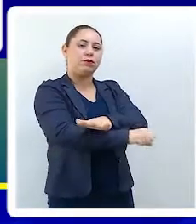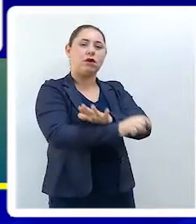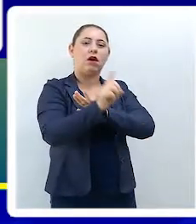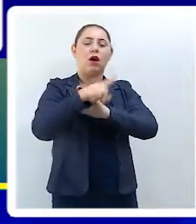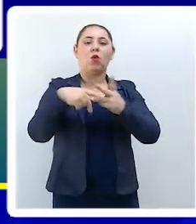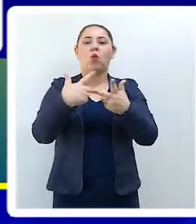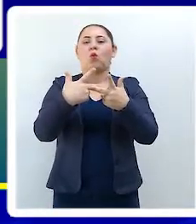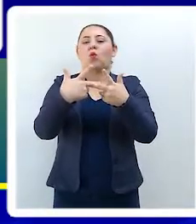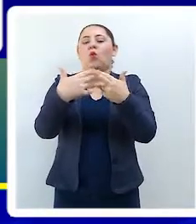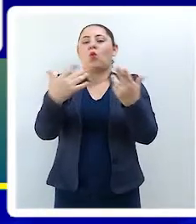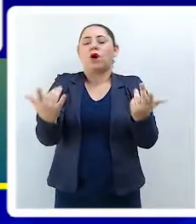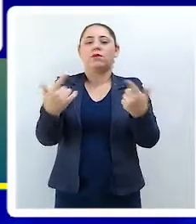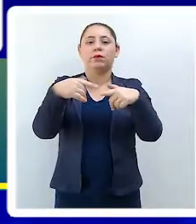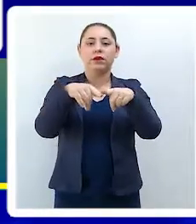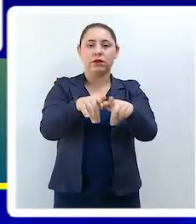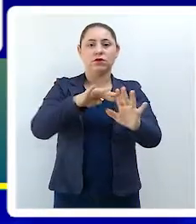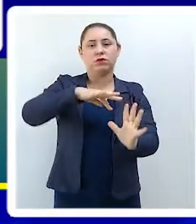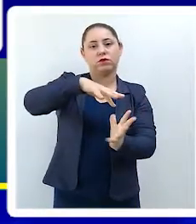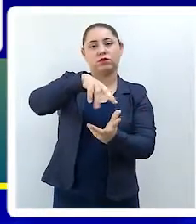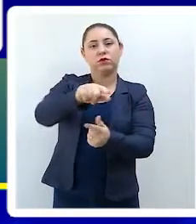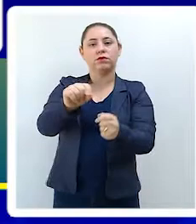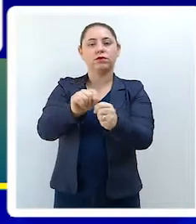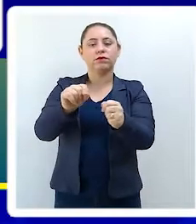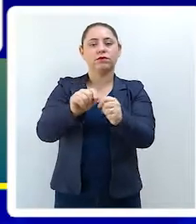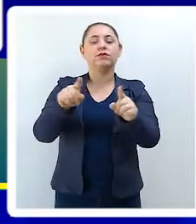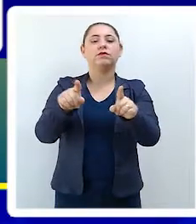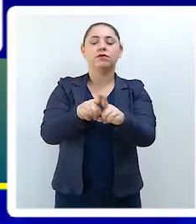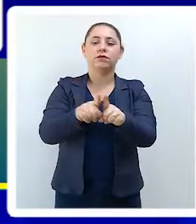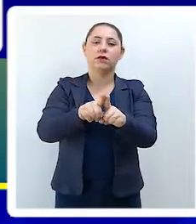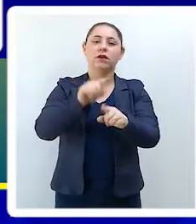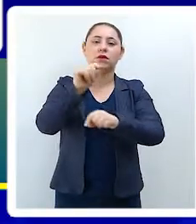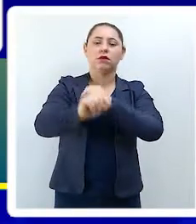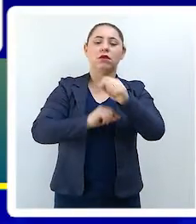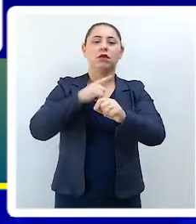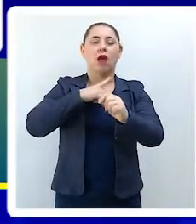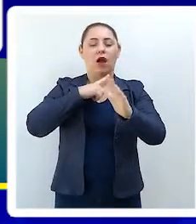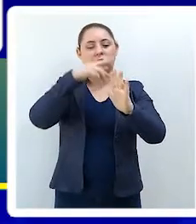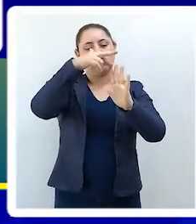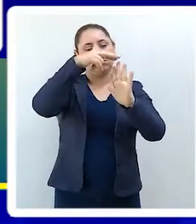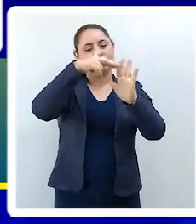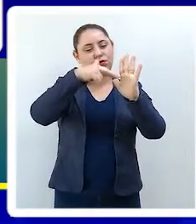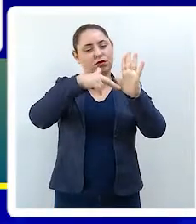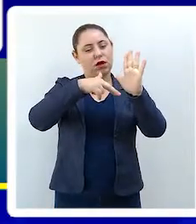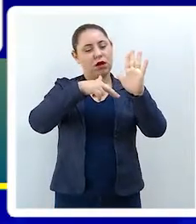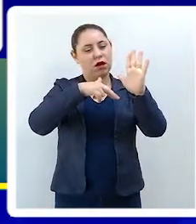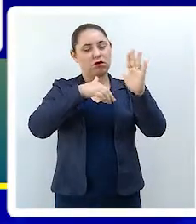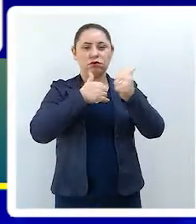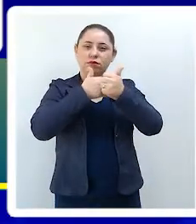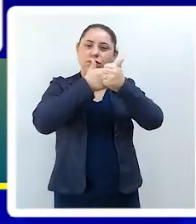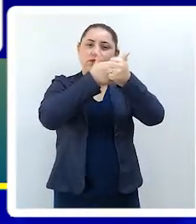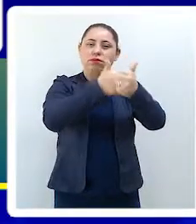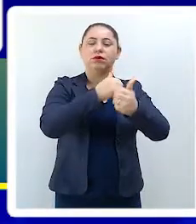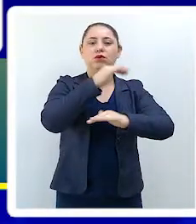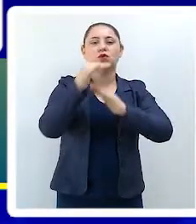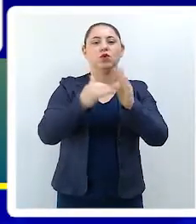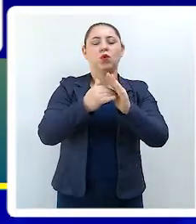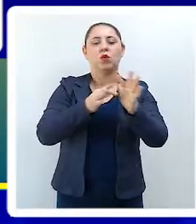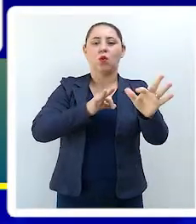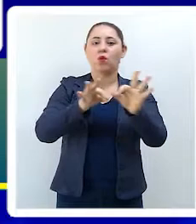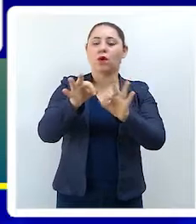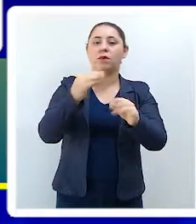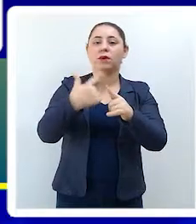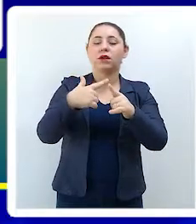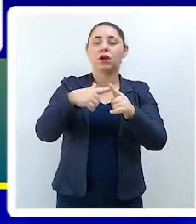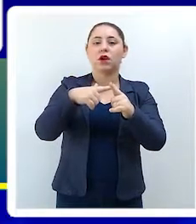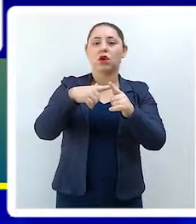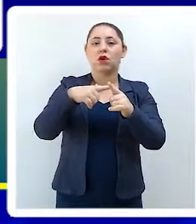implantação, quais são as parcerias globais que serão feitas, e também traz um roteiro de acompanhamento e de revisão, para